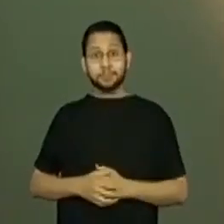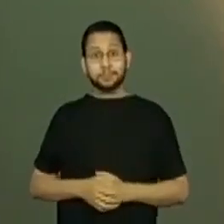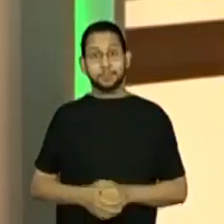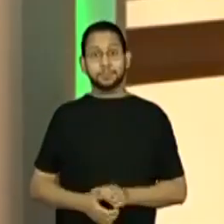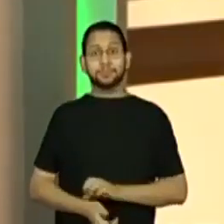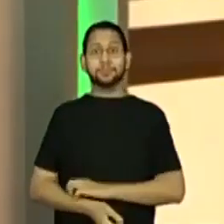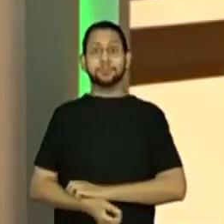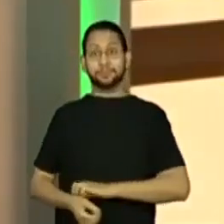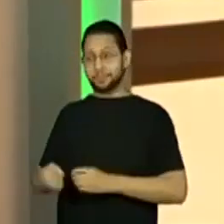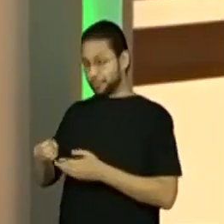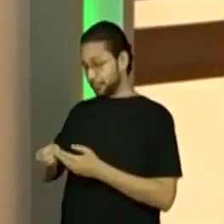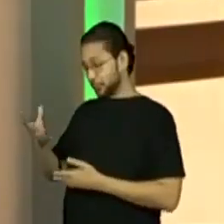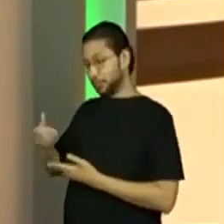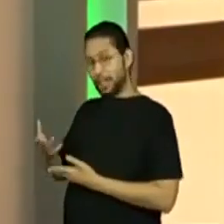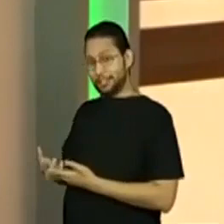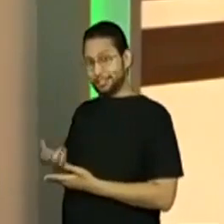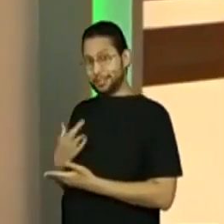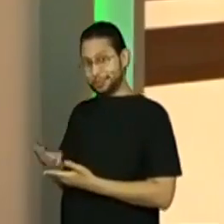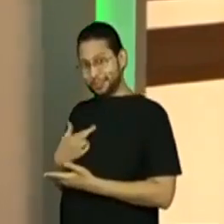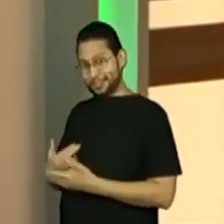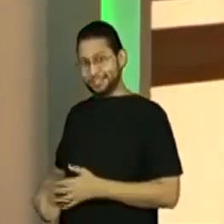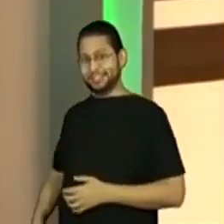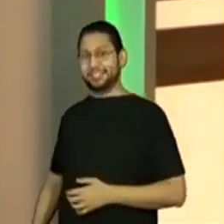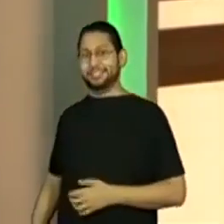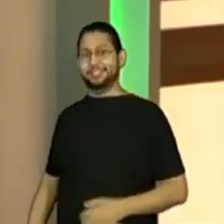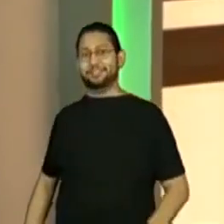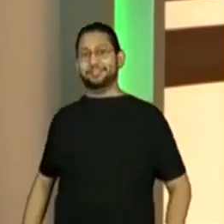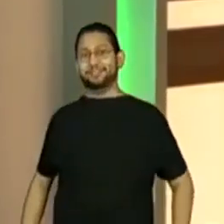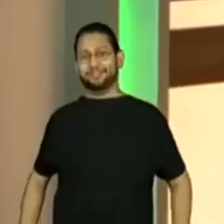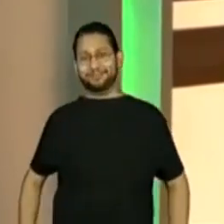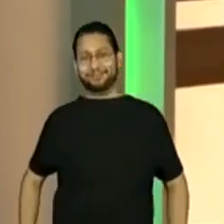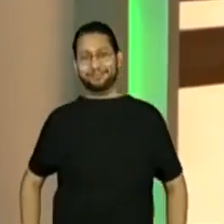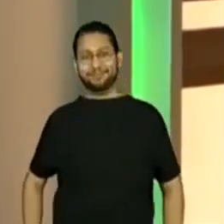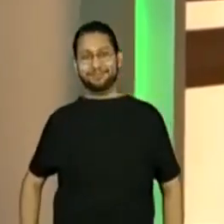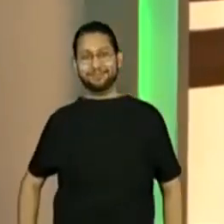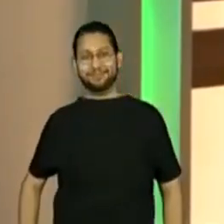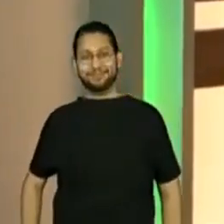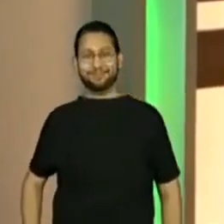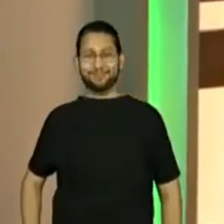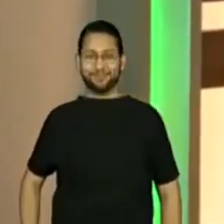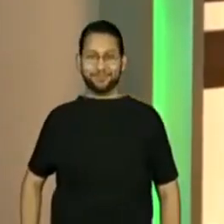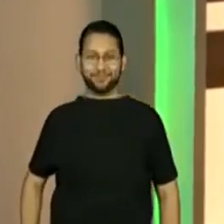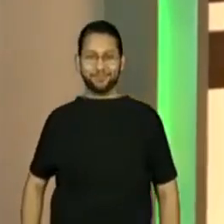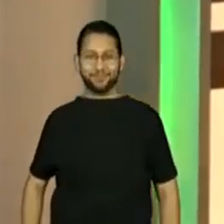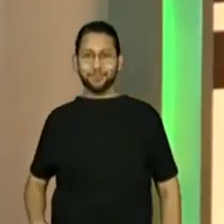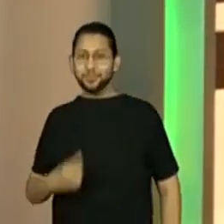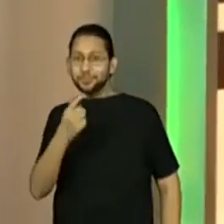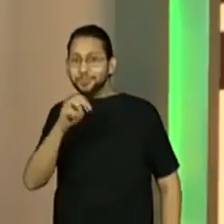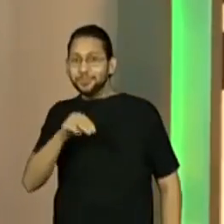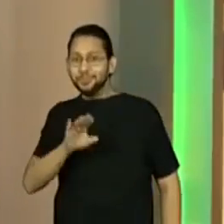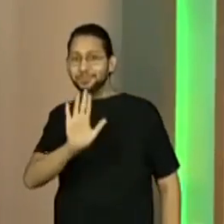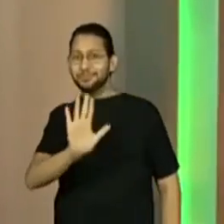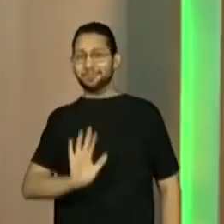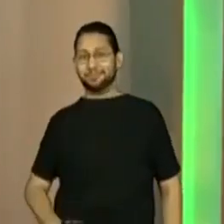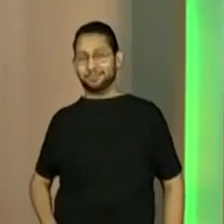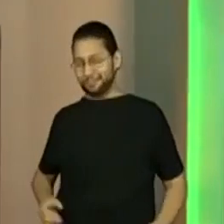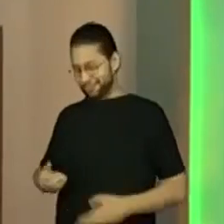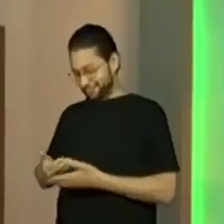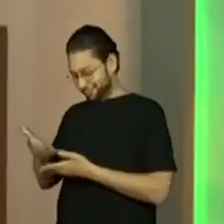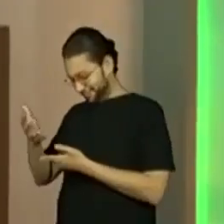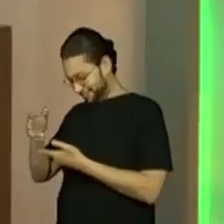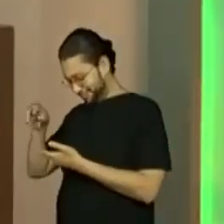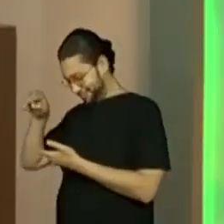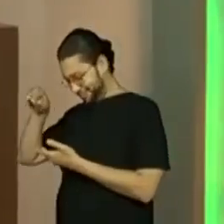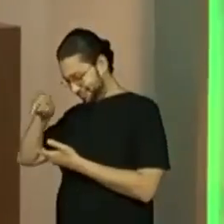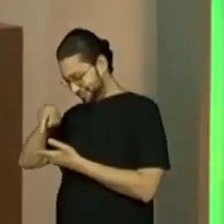O pessoal já começou a participar aqui, pro Carol. Legal. Vamos lá. Só um minutinho.